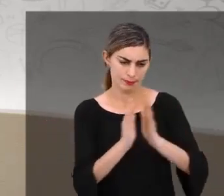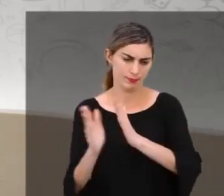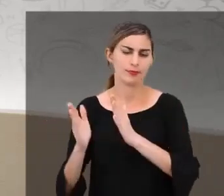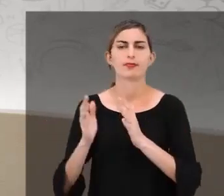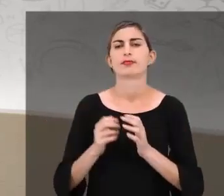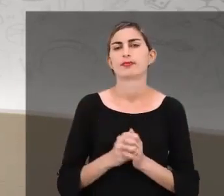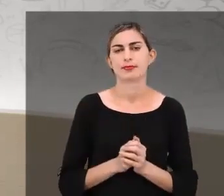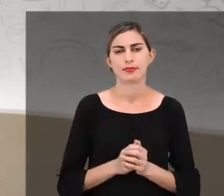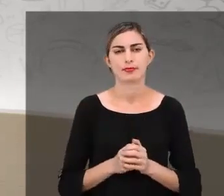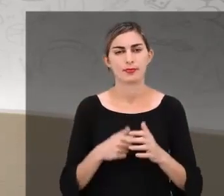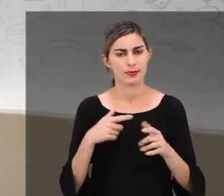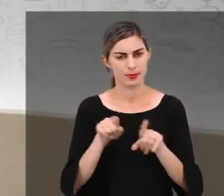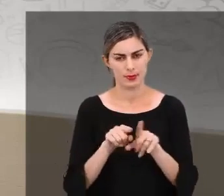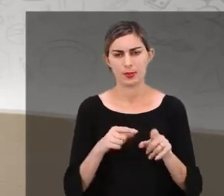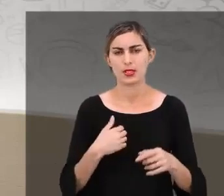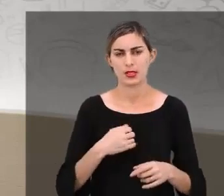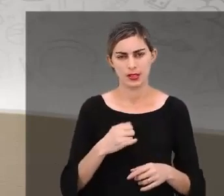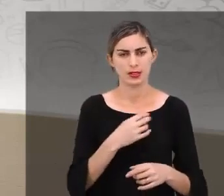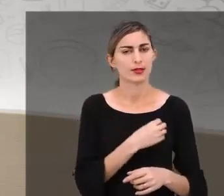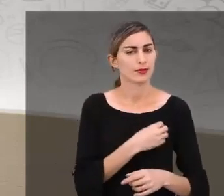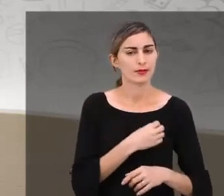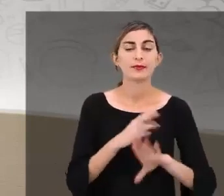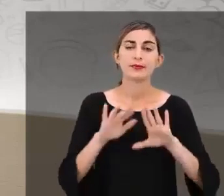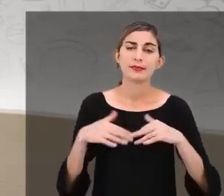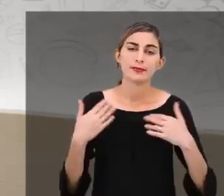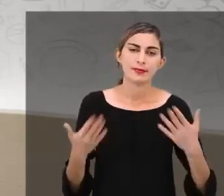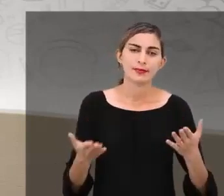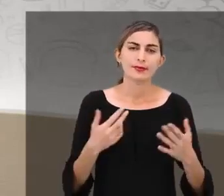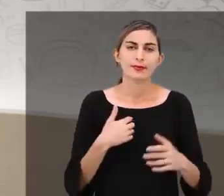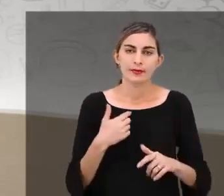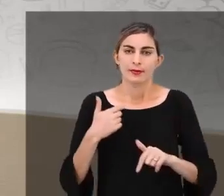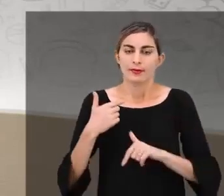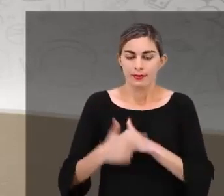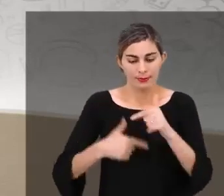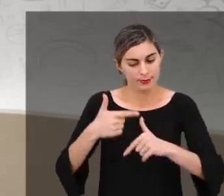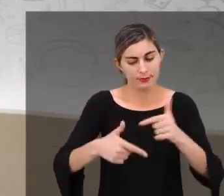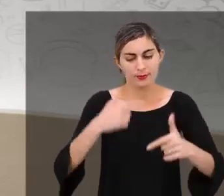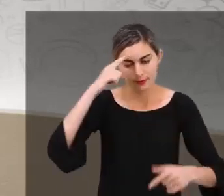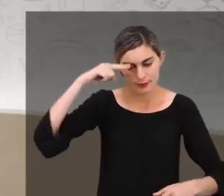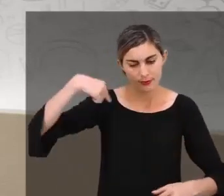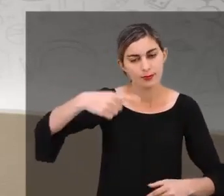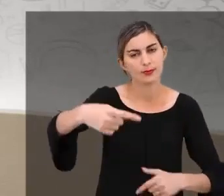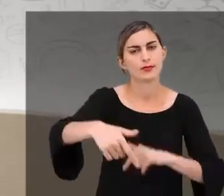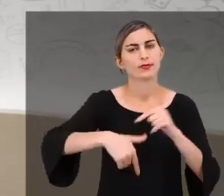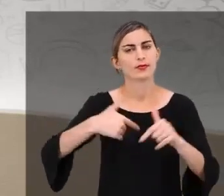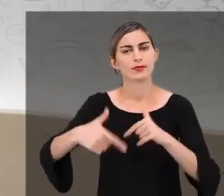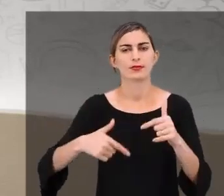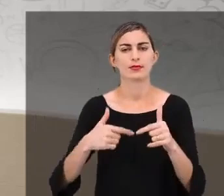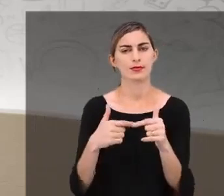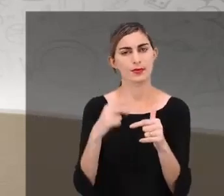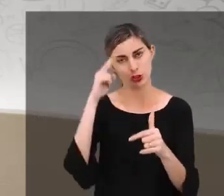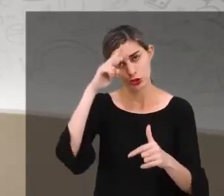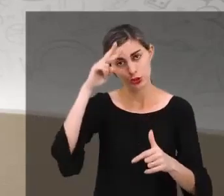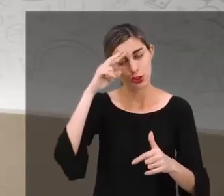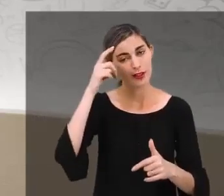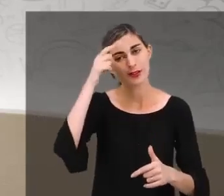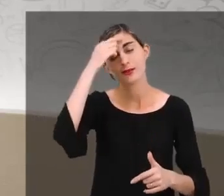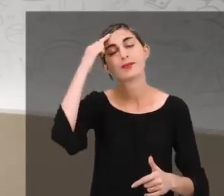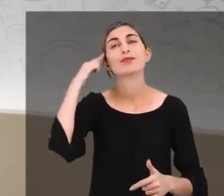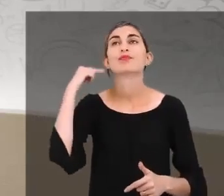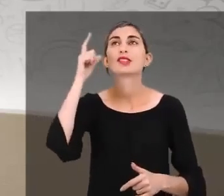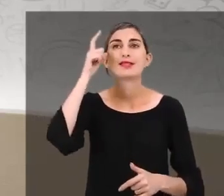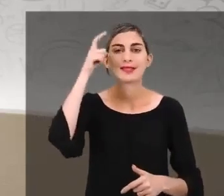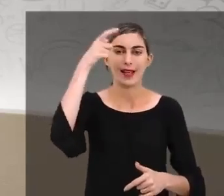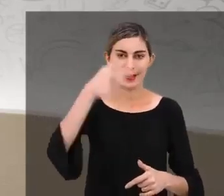tratado. E se estamos vivos, então estamos produzindo a todo tempo cultura. Há uma história muito interessante